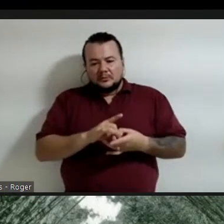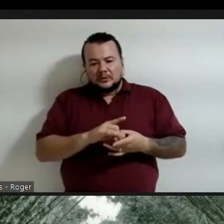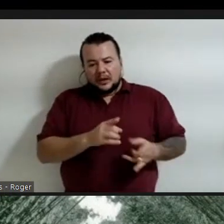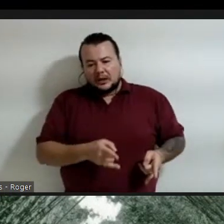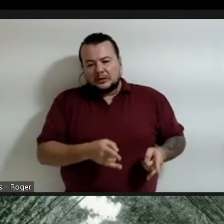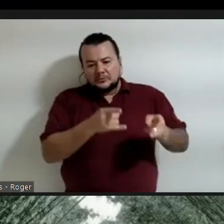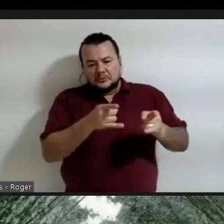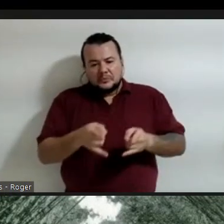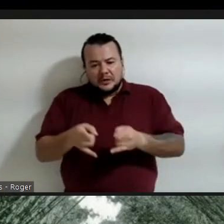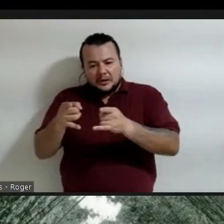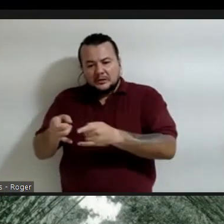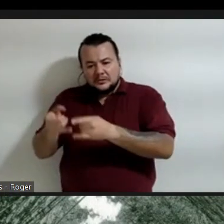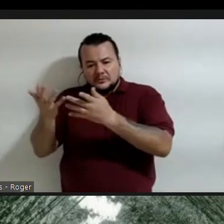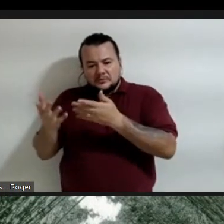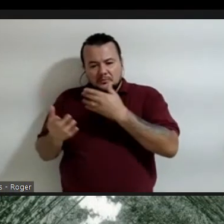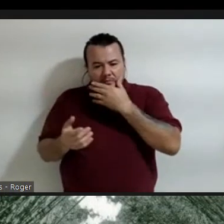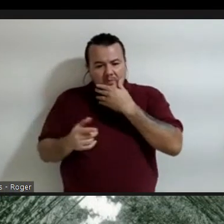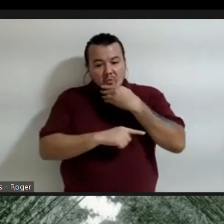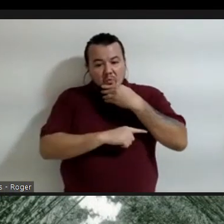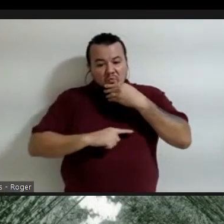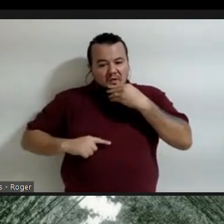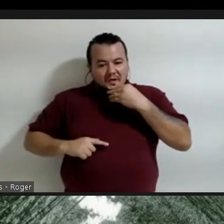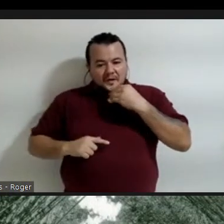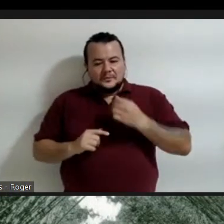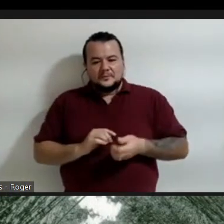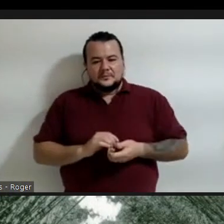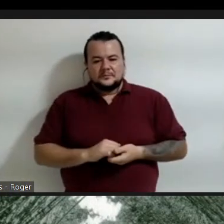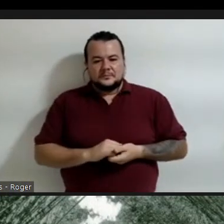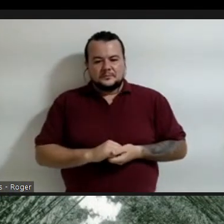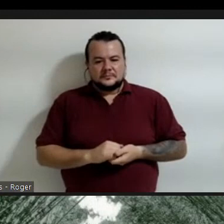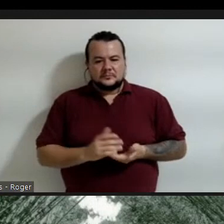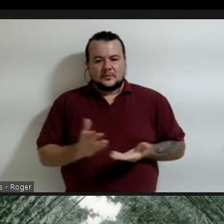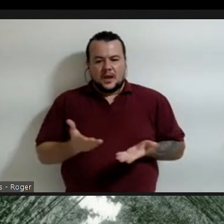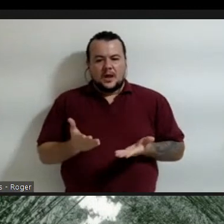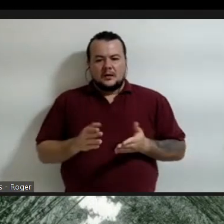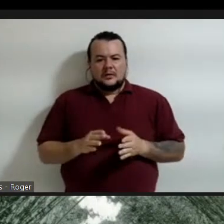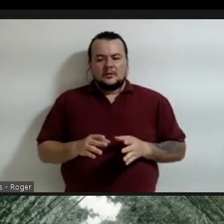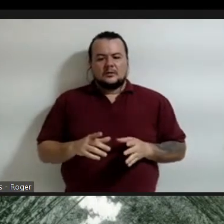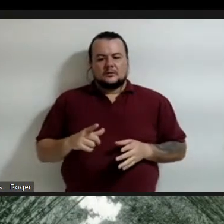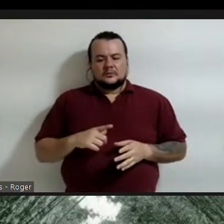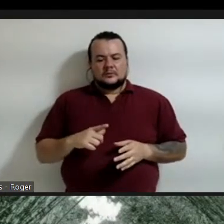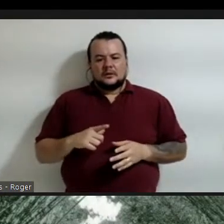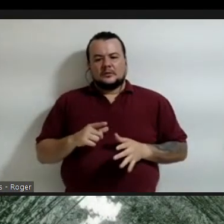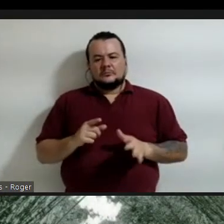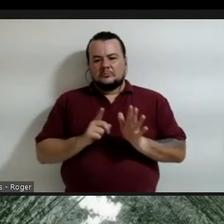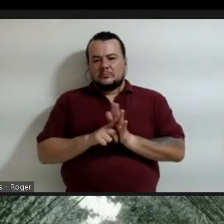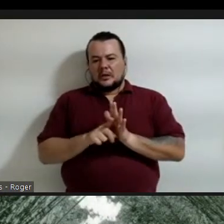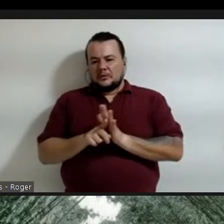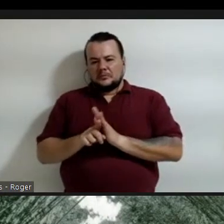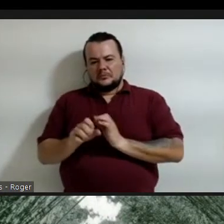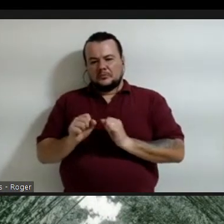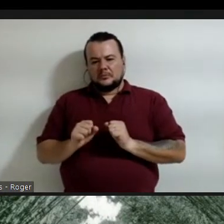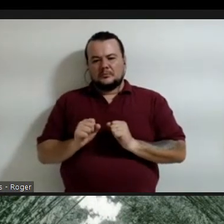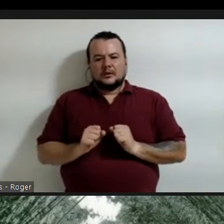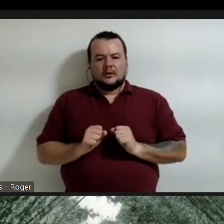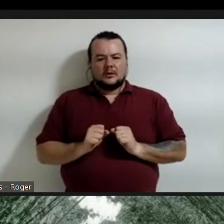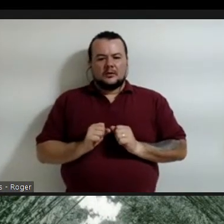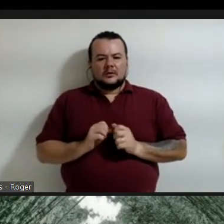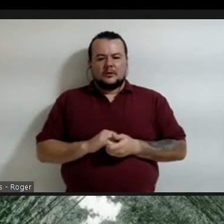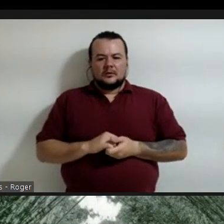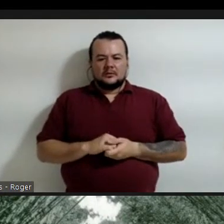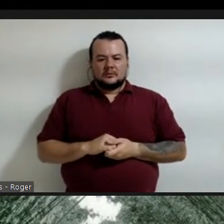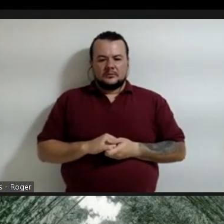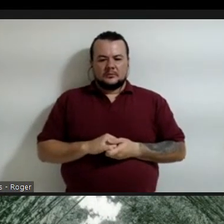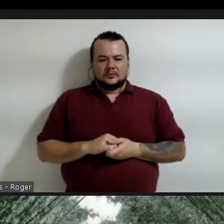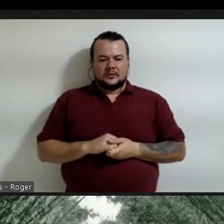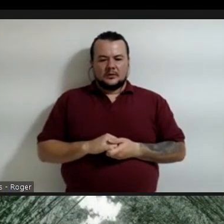Nós estamos abertos para questões agora. A gente pede que sejam colocadas aqui no